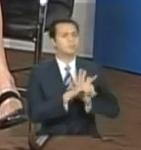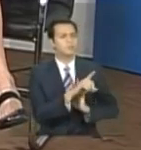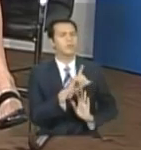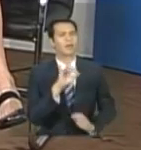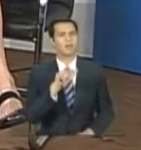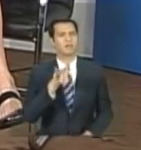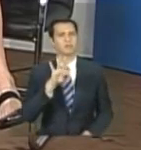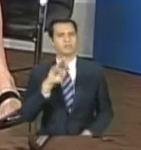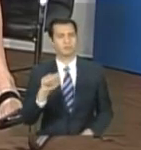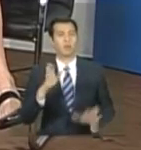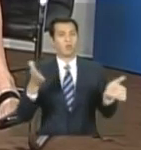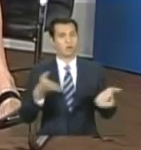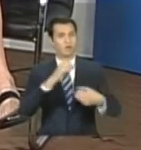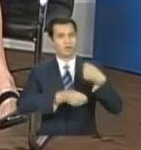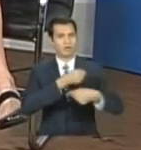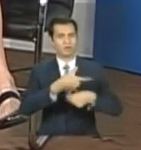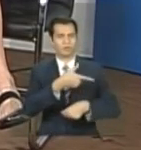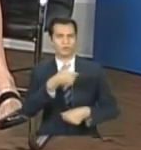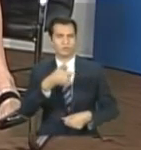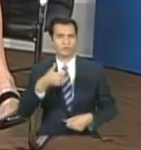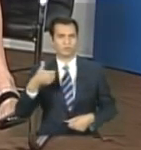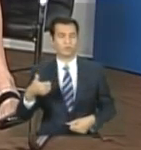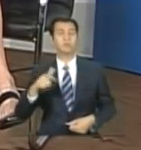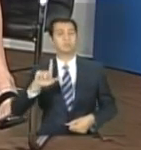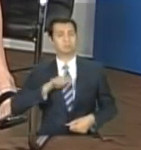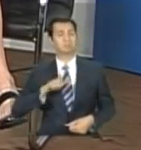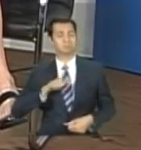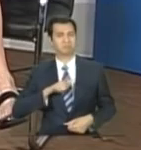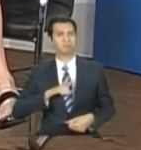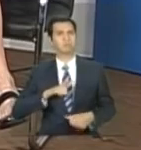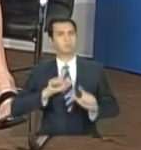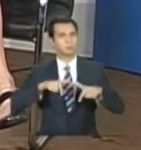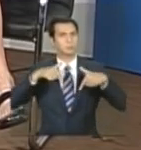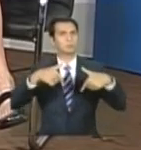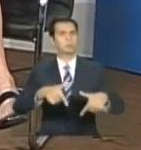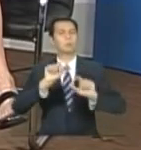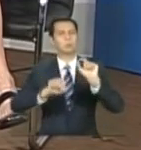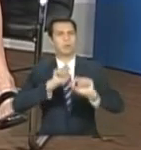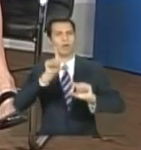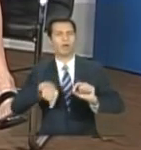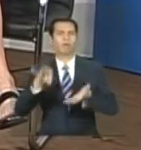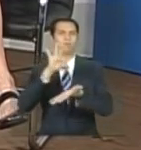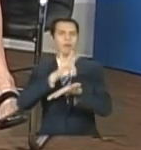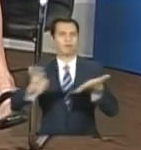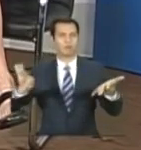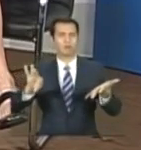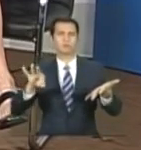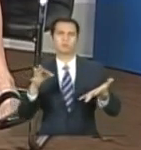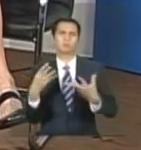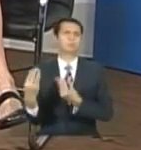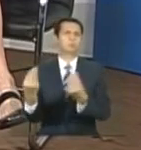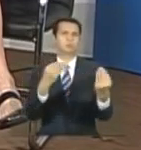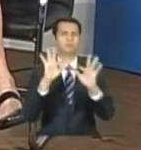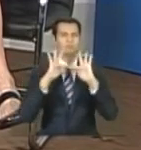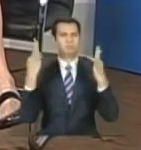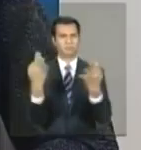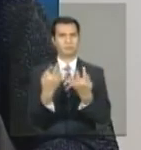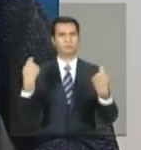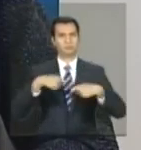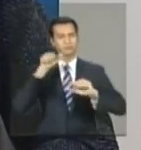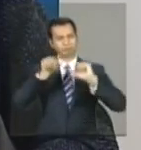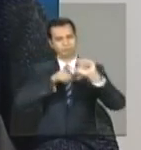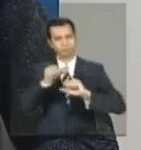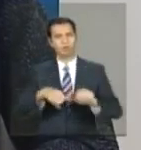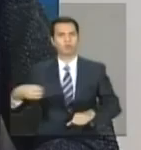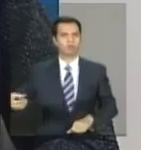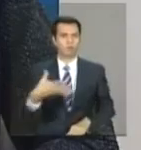de 2 milhões de famílias, cadastros que estavam desatualizados já há cerca de 2 anos. Além disso, tem a atualização daqueles cadastros